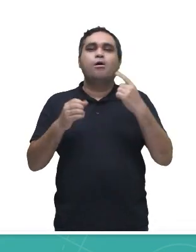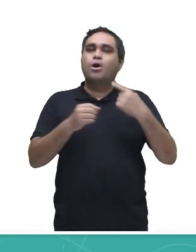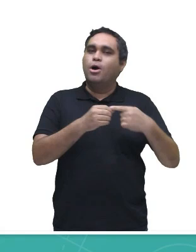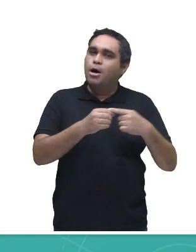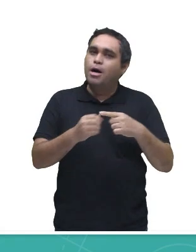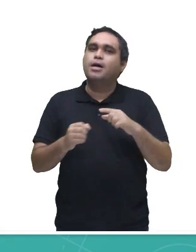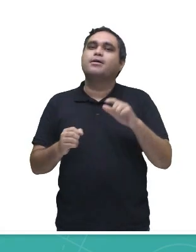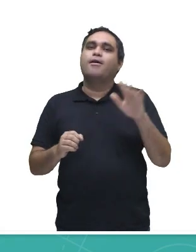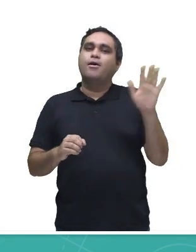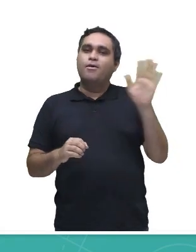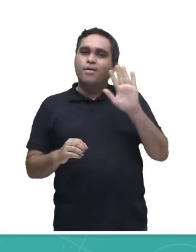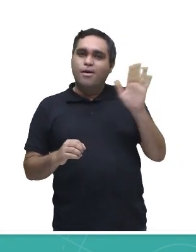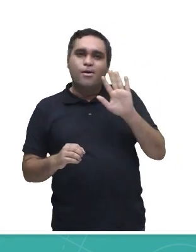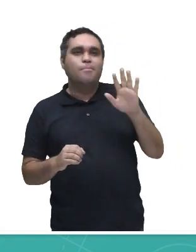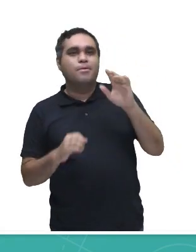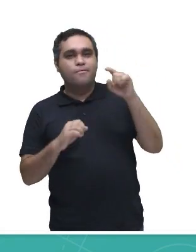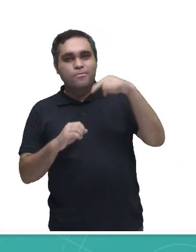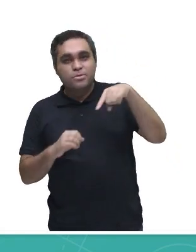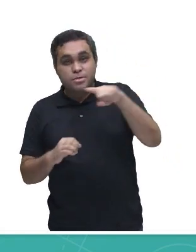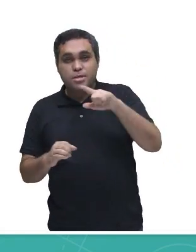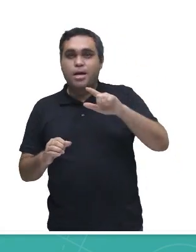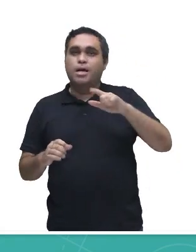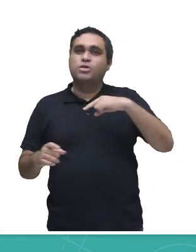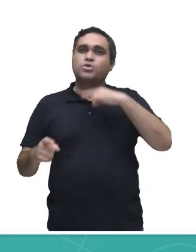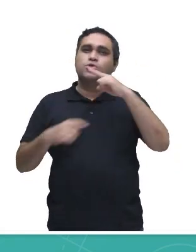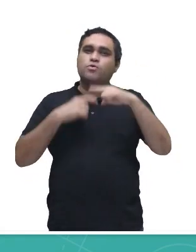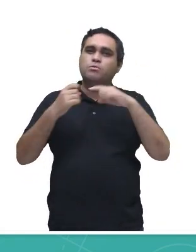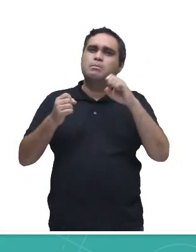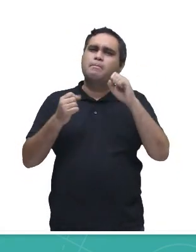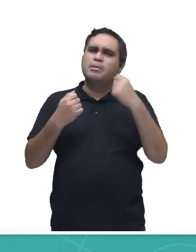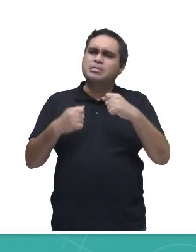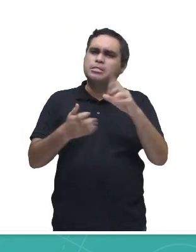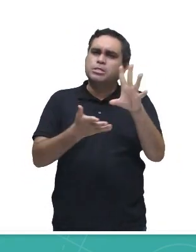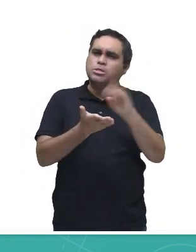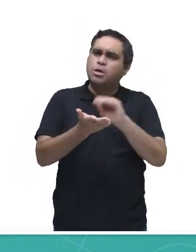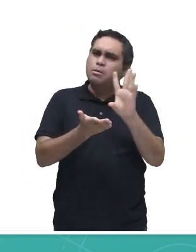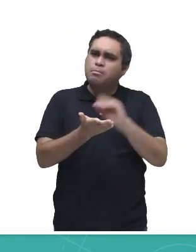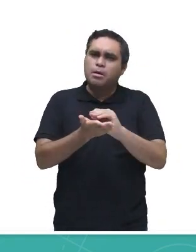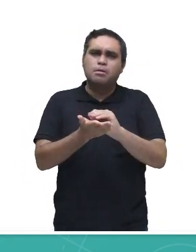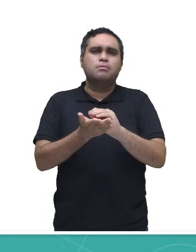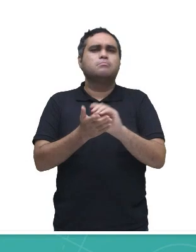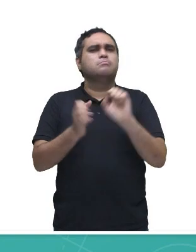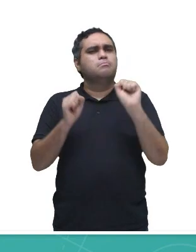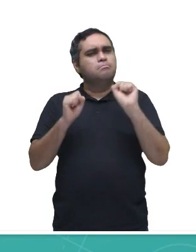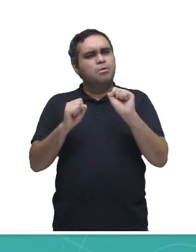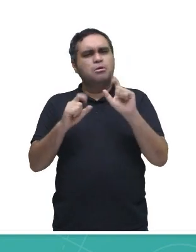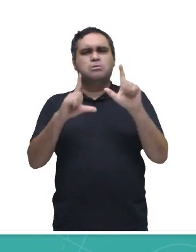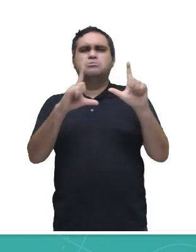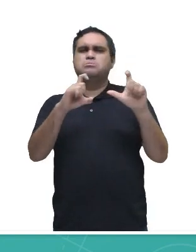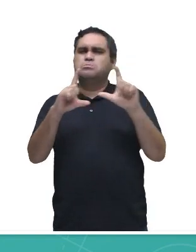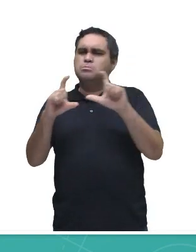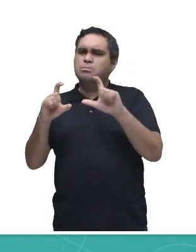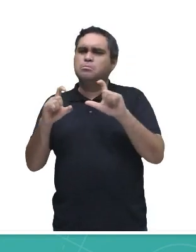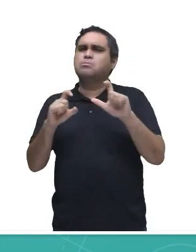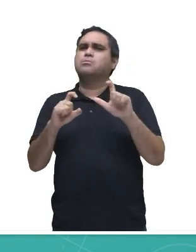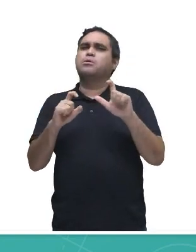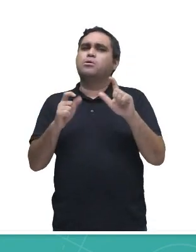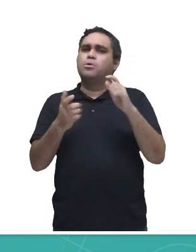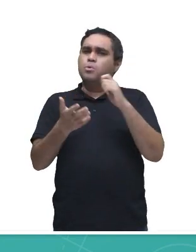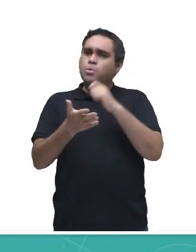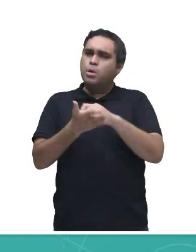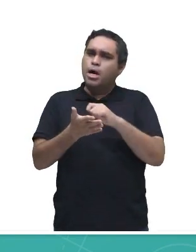alô aqui para vocês. Muita gente na dúvida se é para copiar, se não é para copiar. Gente, pode bater um print sim, coloca no caderno